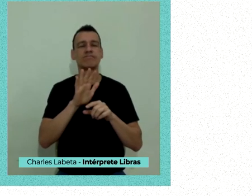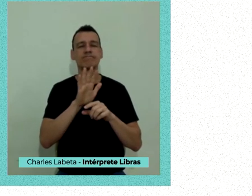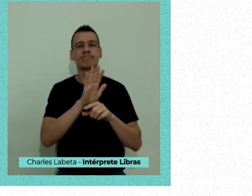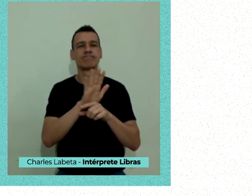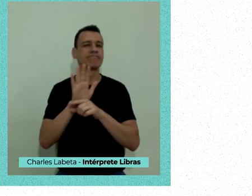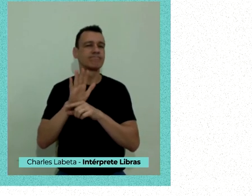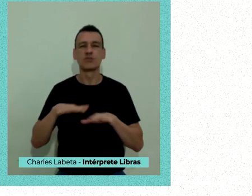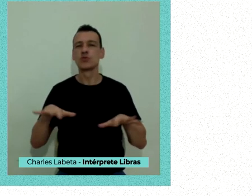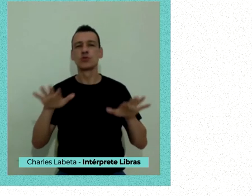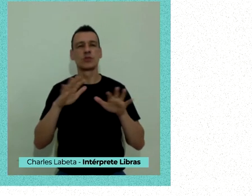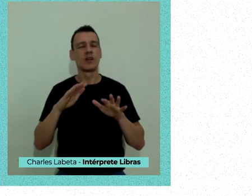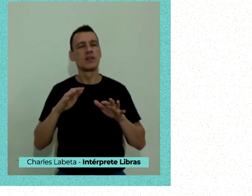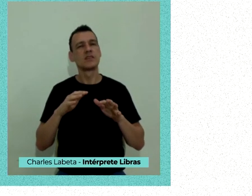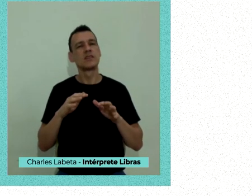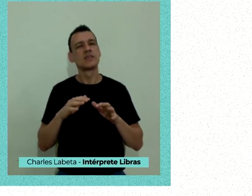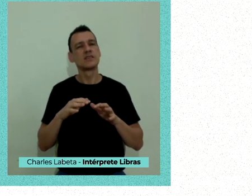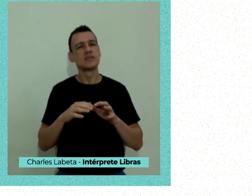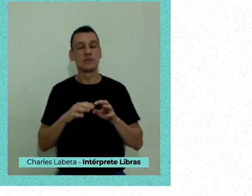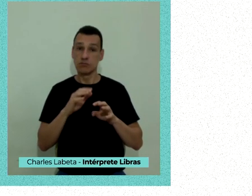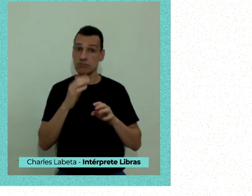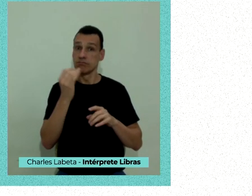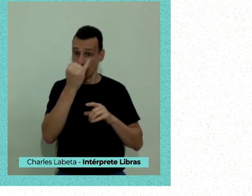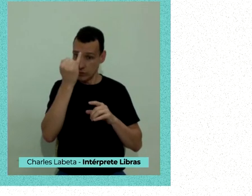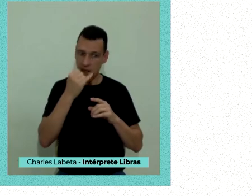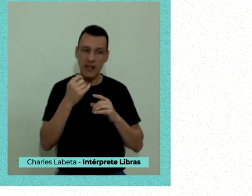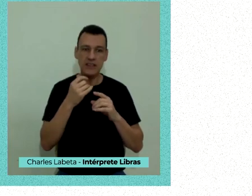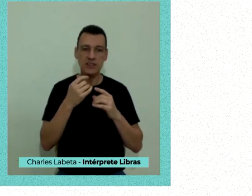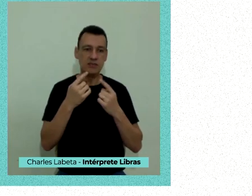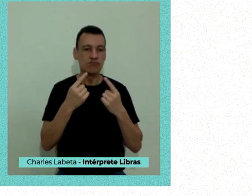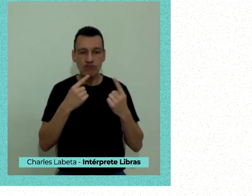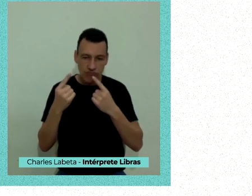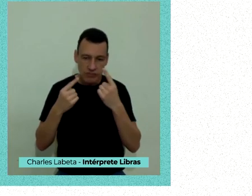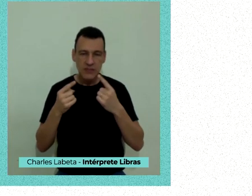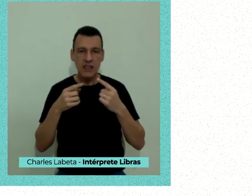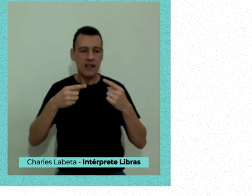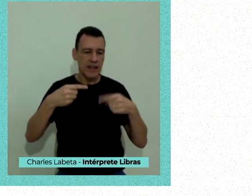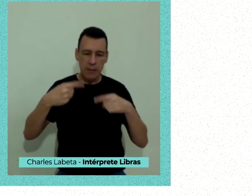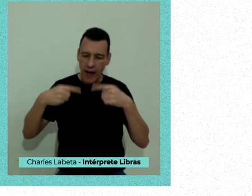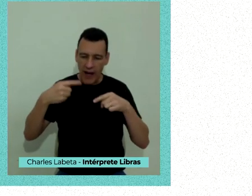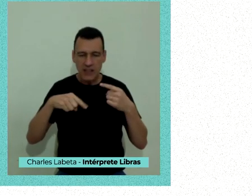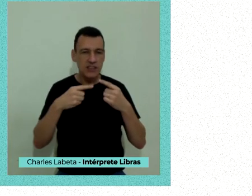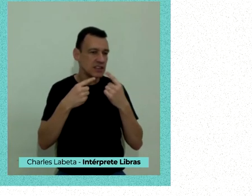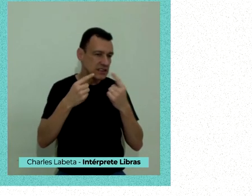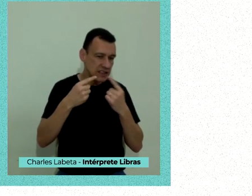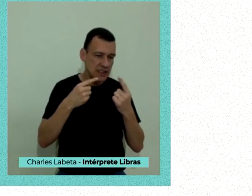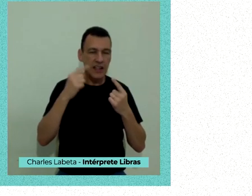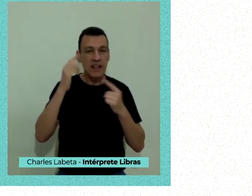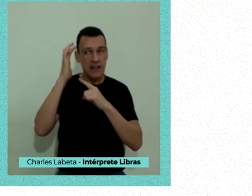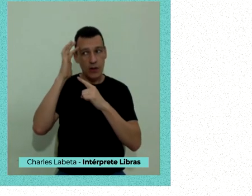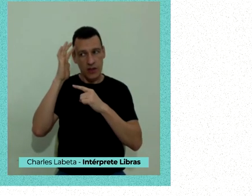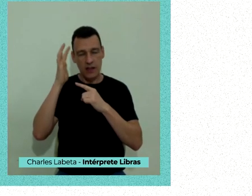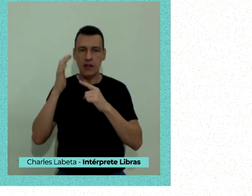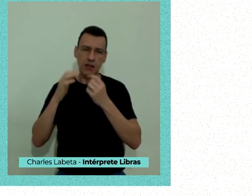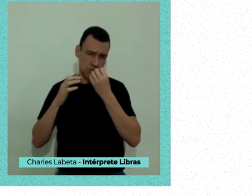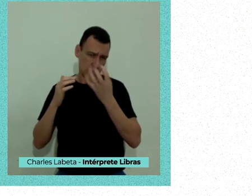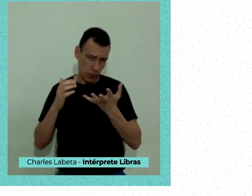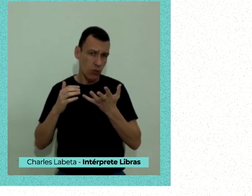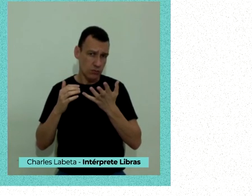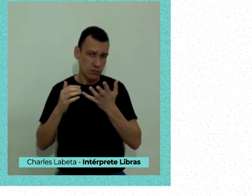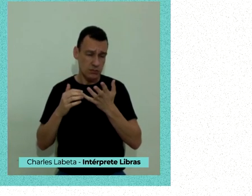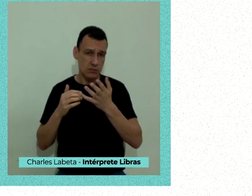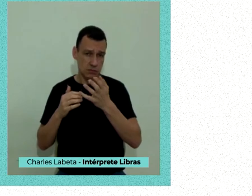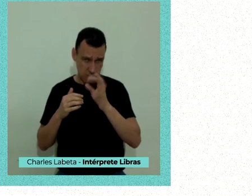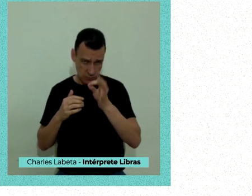Eu acho importante o diálogo, acho importante os debates, criar teorias de fato para a gente construir